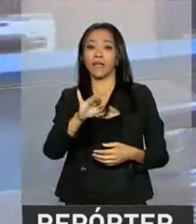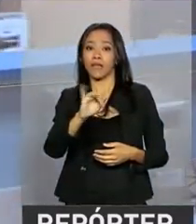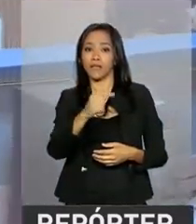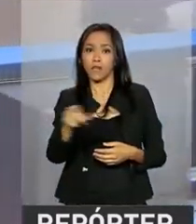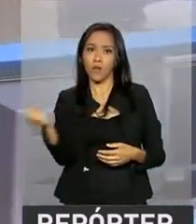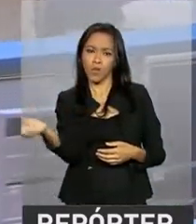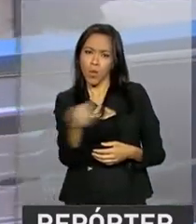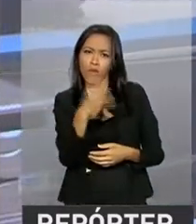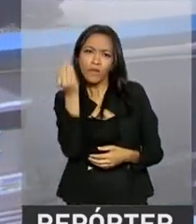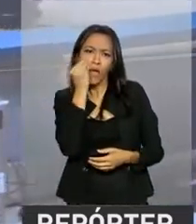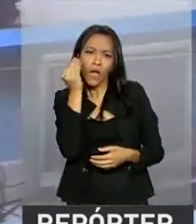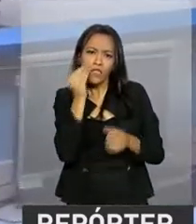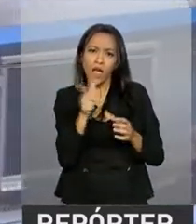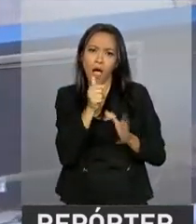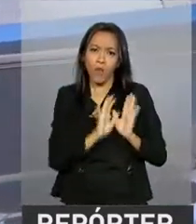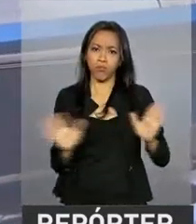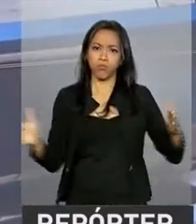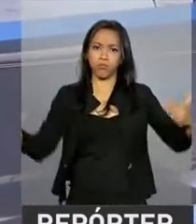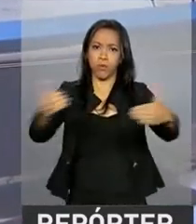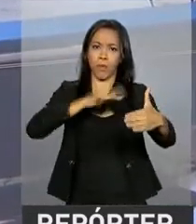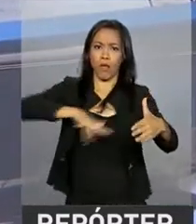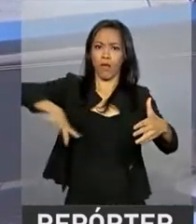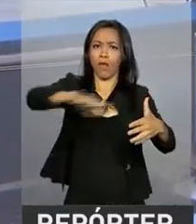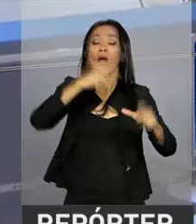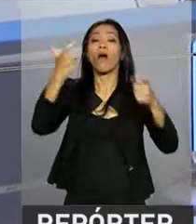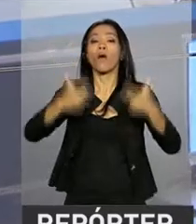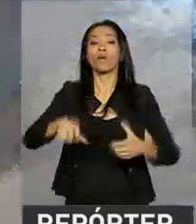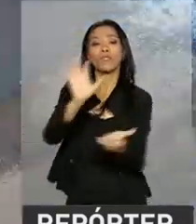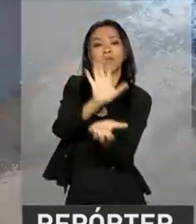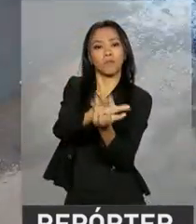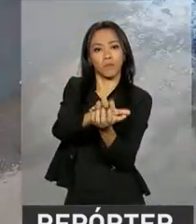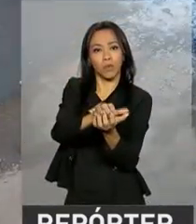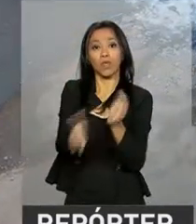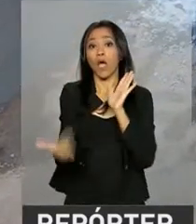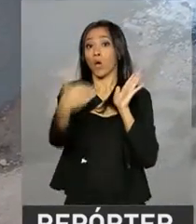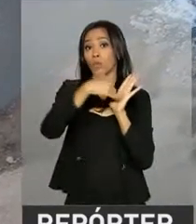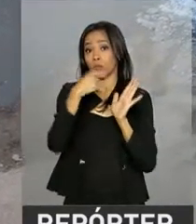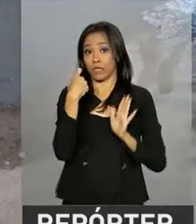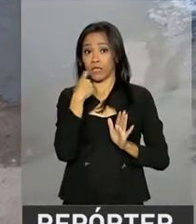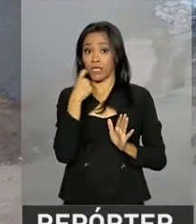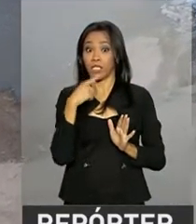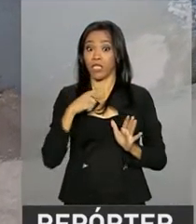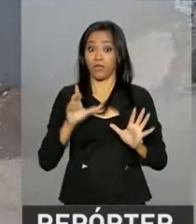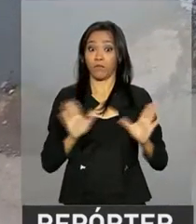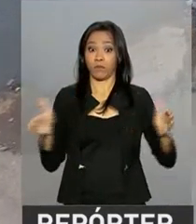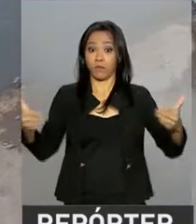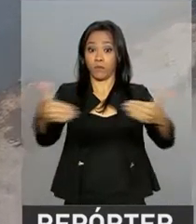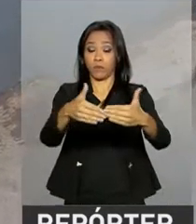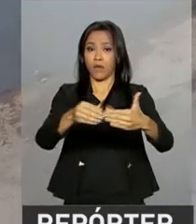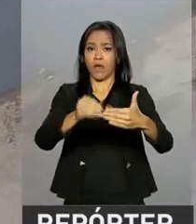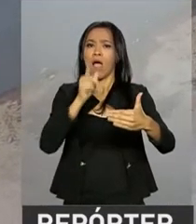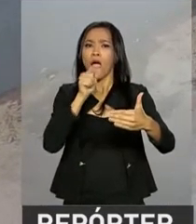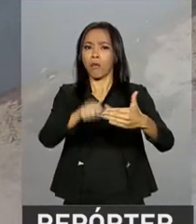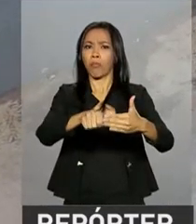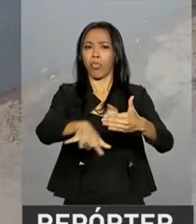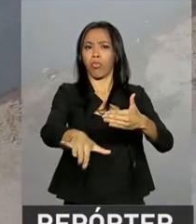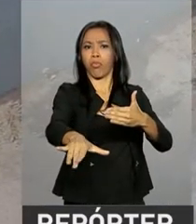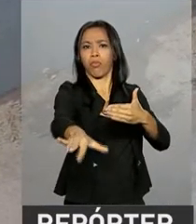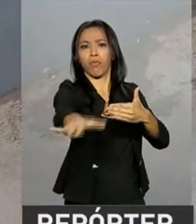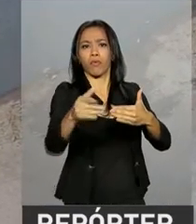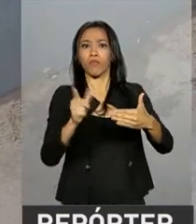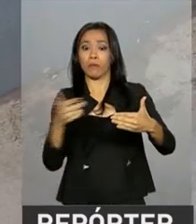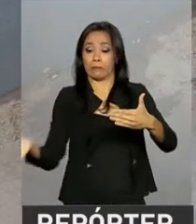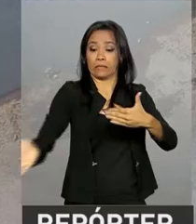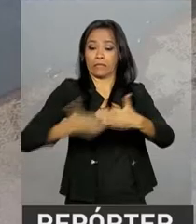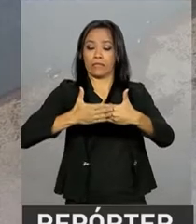teste da barragem de Barreiro, em Sertânia, Pernambuco. Na última sexta-feira, foi registrado um vazamento que foi contido com obras de reforço